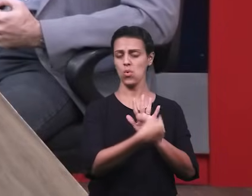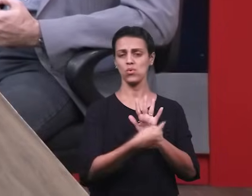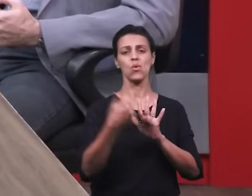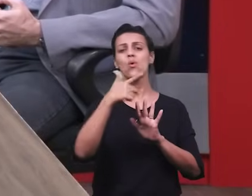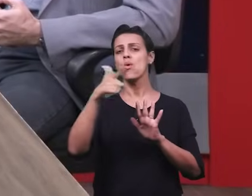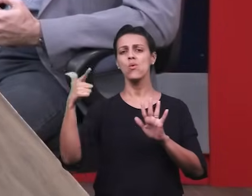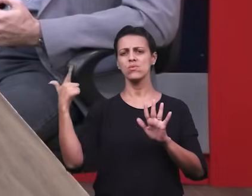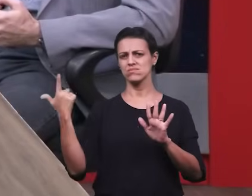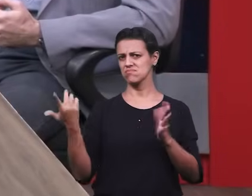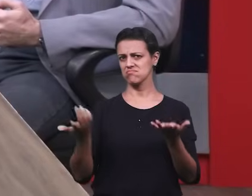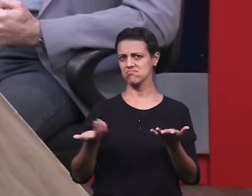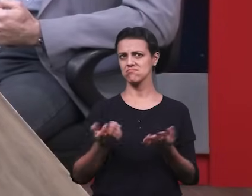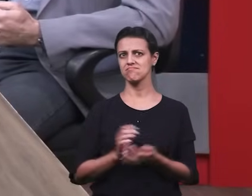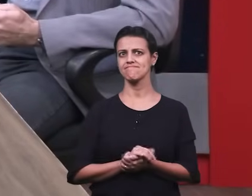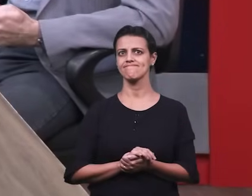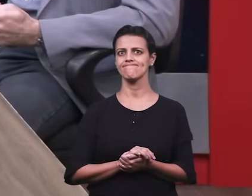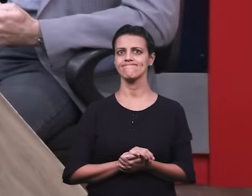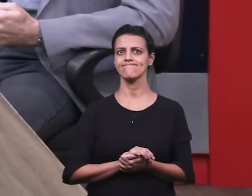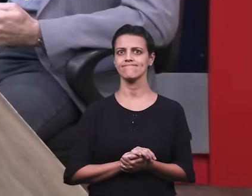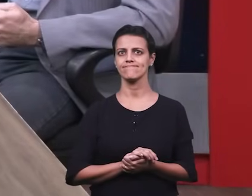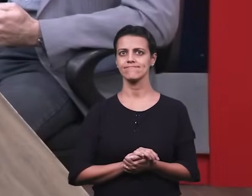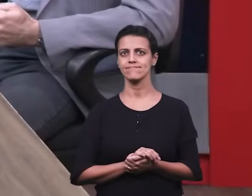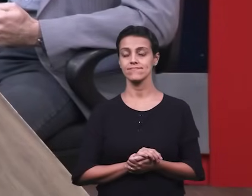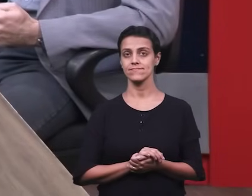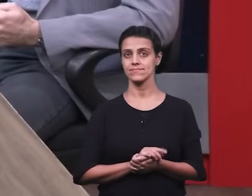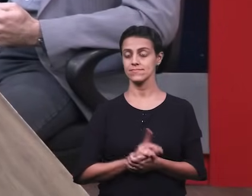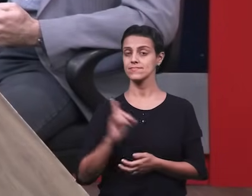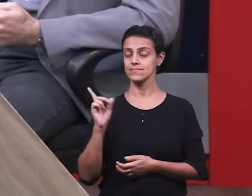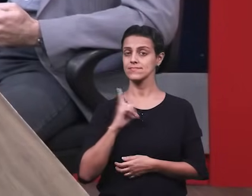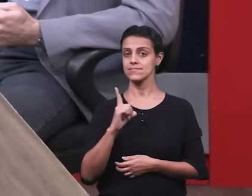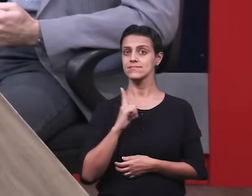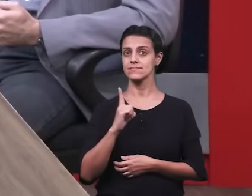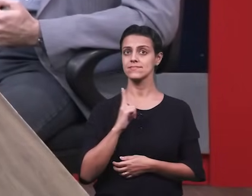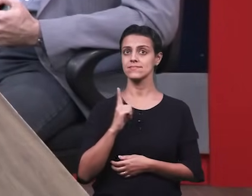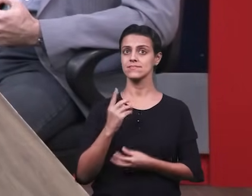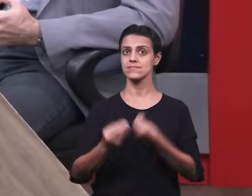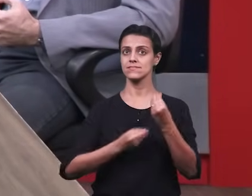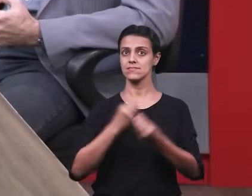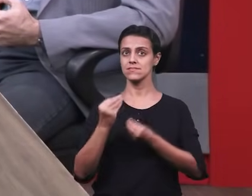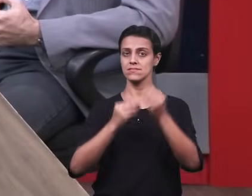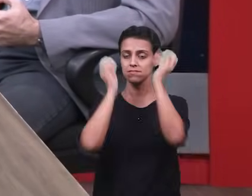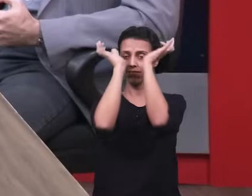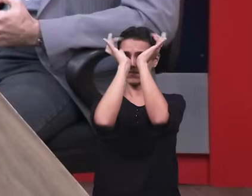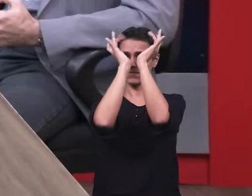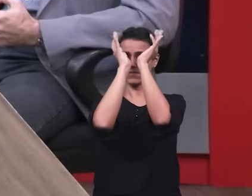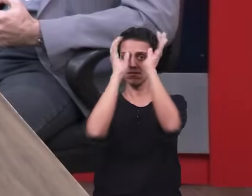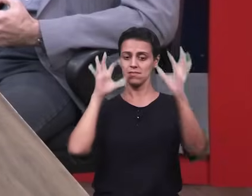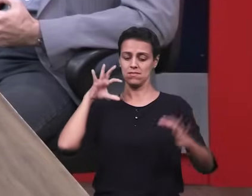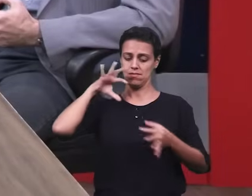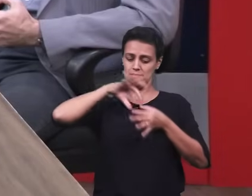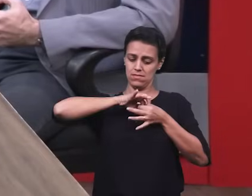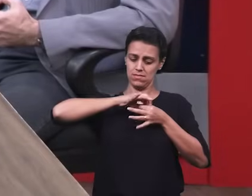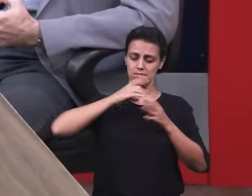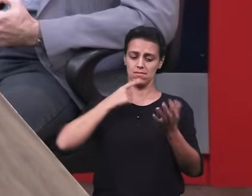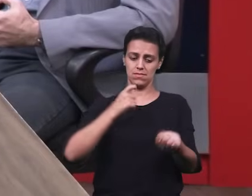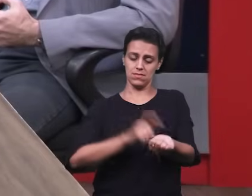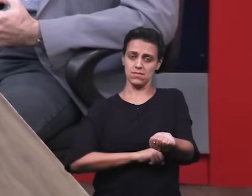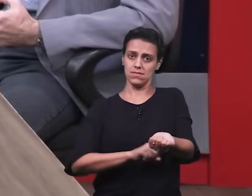outro órgão do sentido, por exemplo? Aqui nós vemos uma completa interação entre o sistema nervoso e o sangue. No próximo